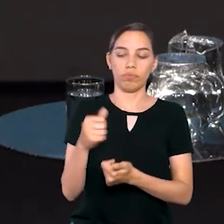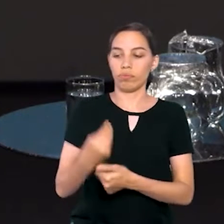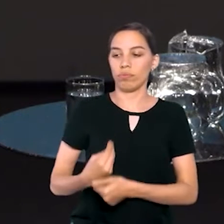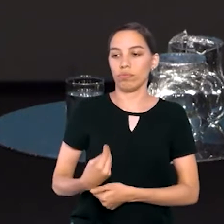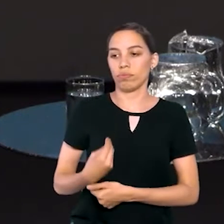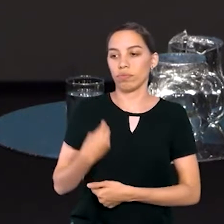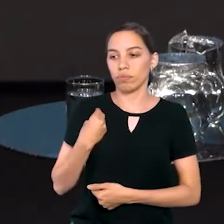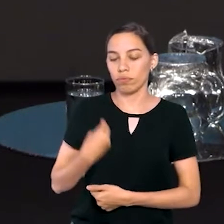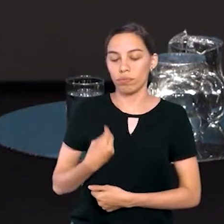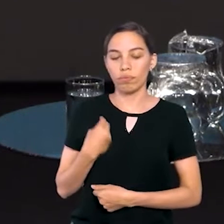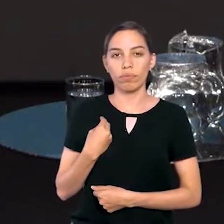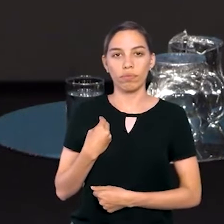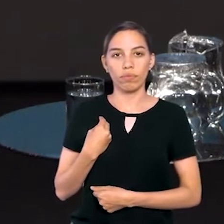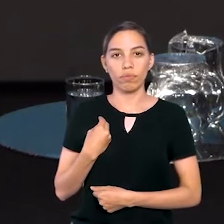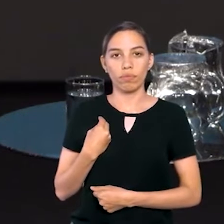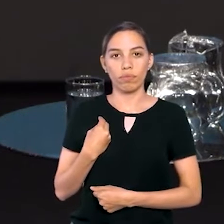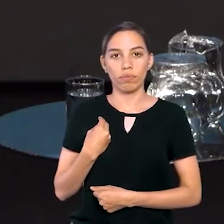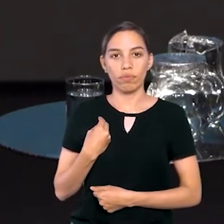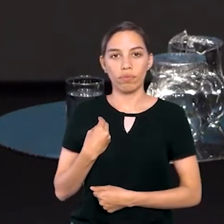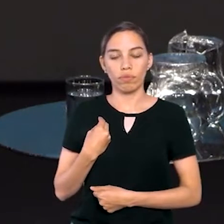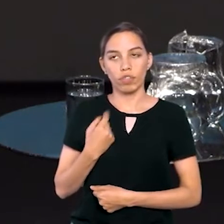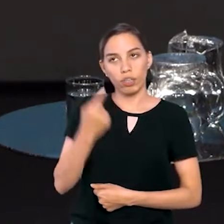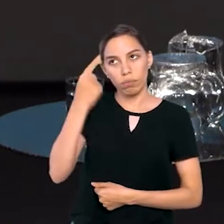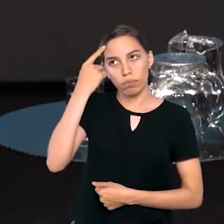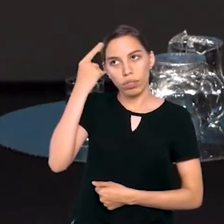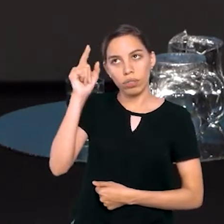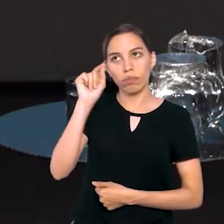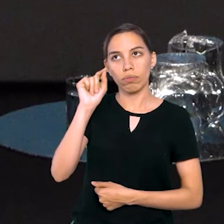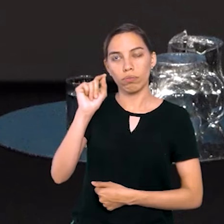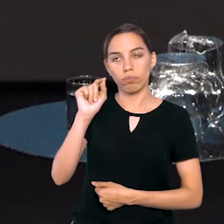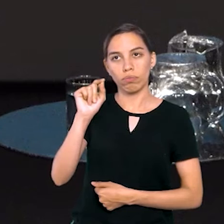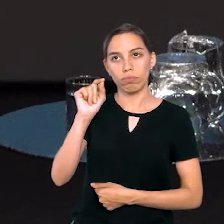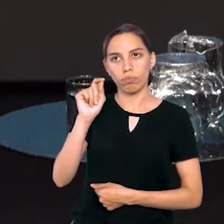convive com a ideia de urgência